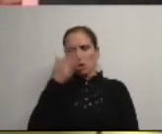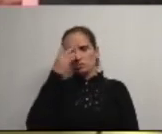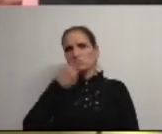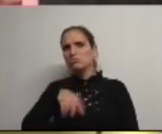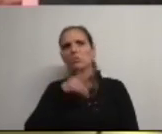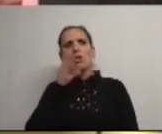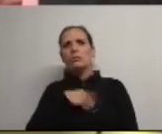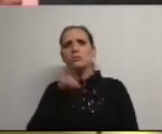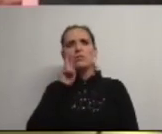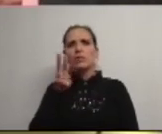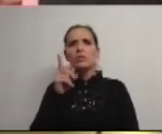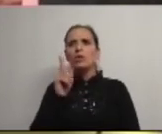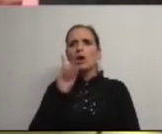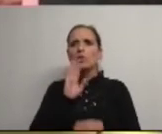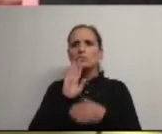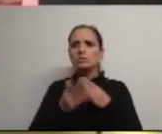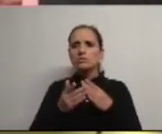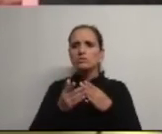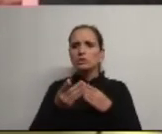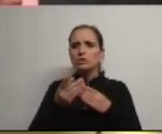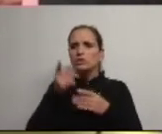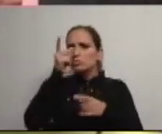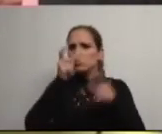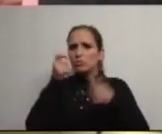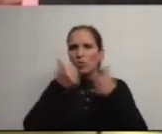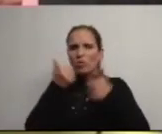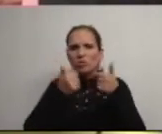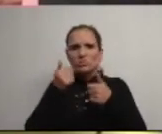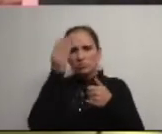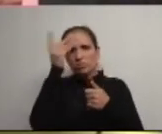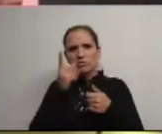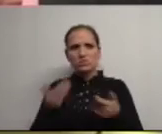gostou de ver aquilo que se passou com a colocação de professores ok